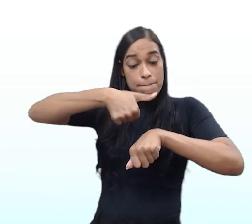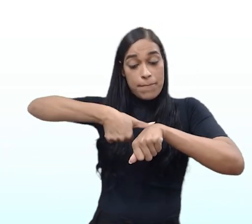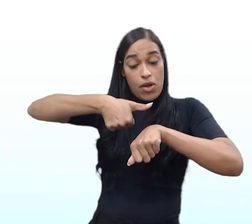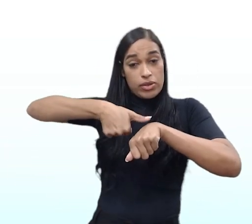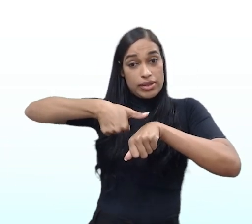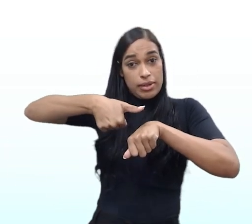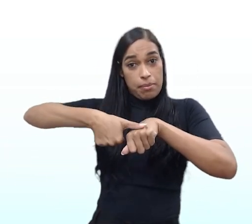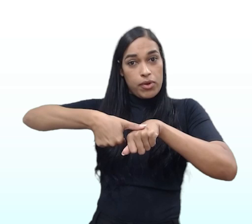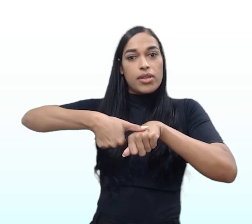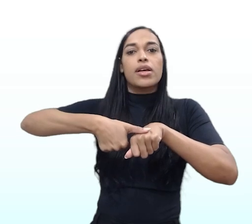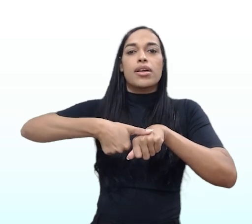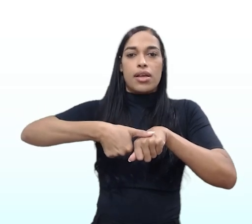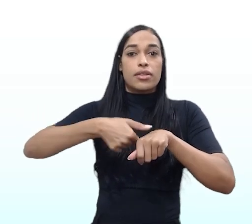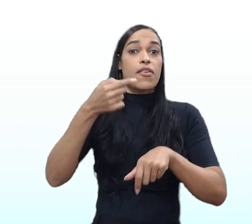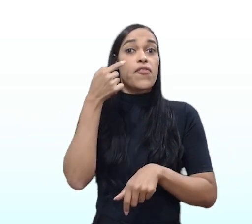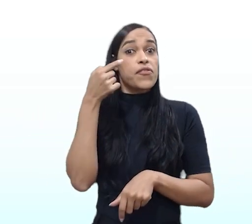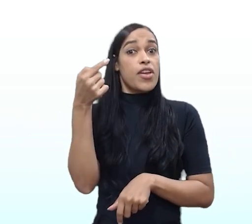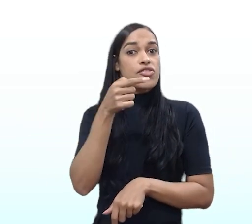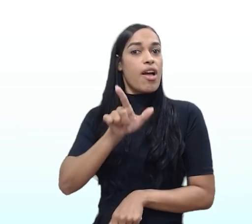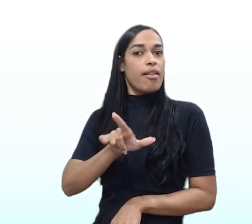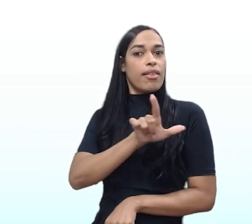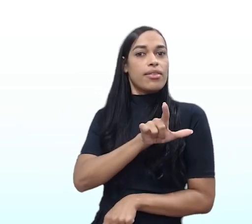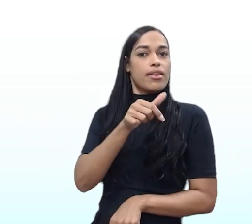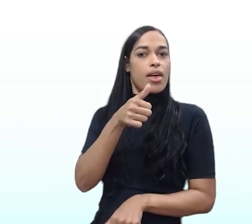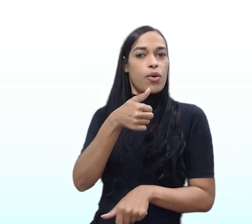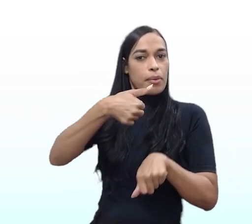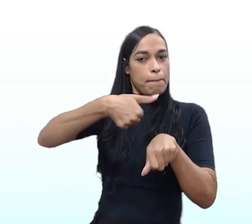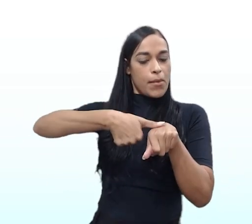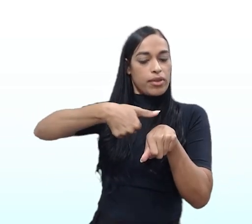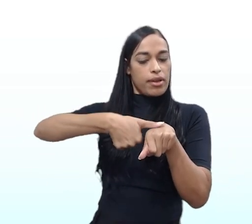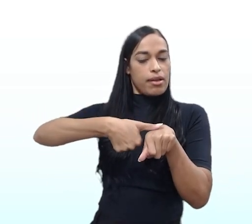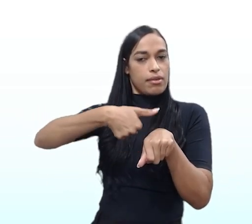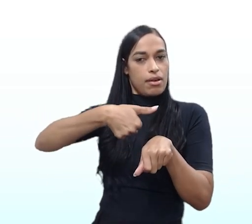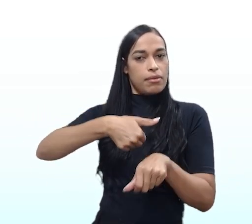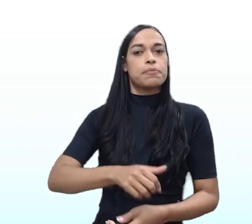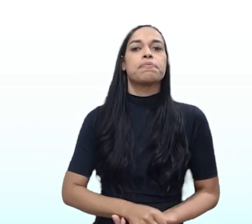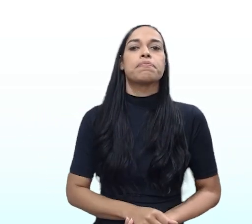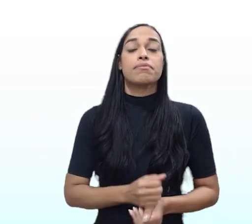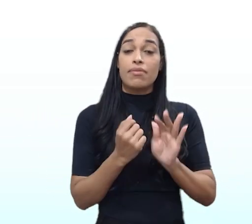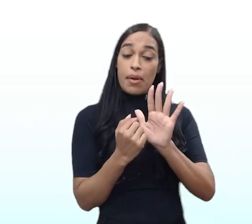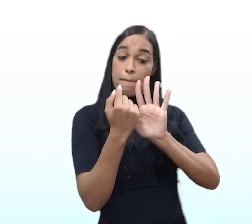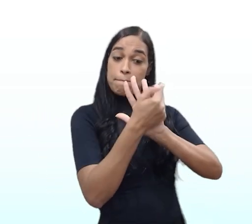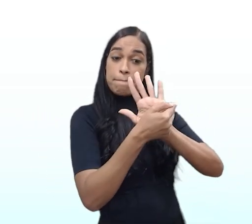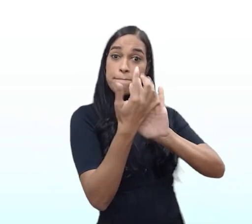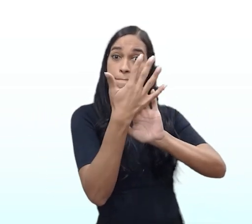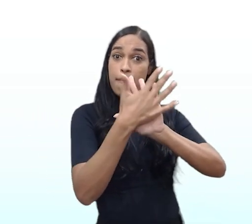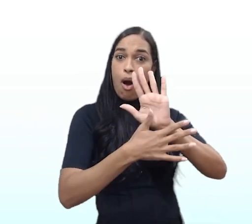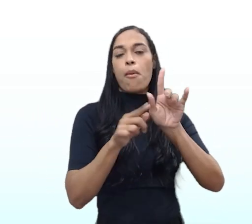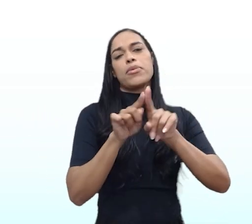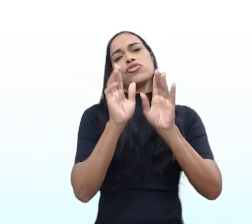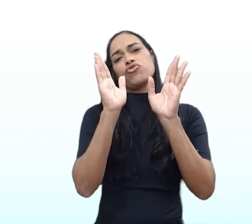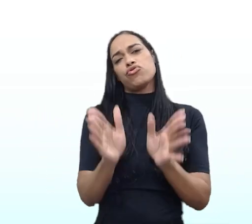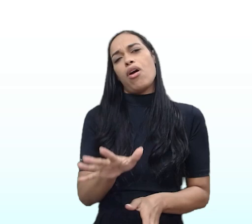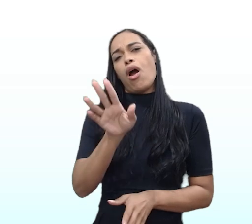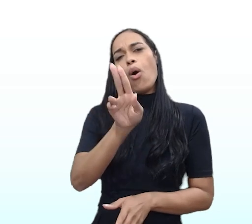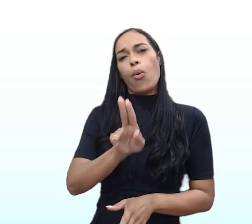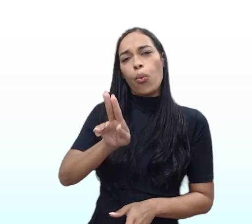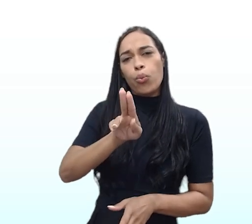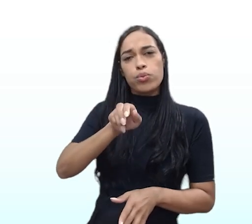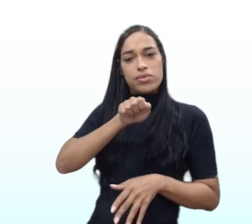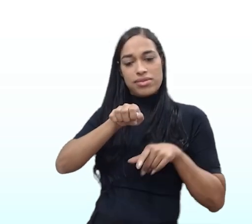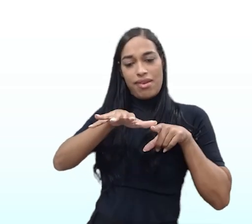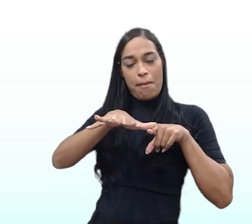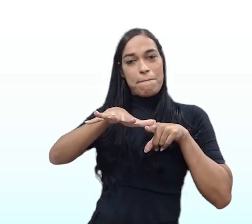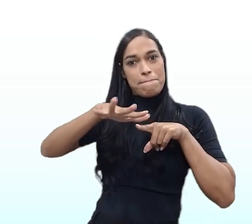medida de polegada, por favor, é a lateral da polegada, tá bom? Palmo, que a gente já usa nas